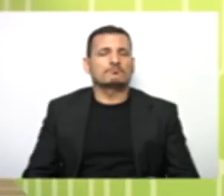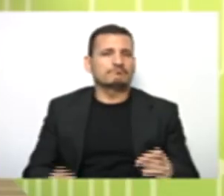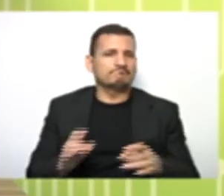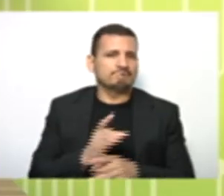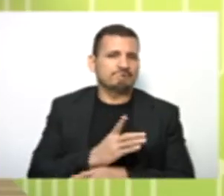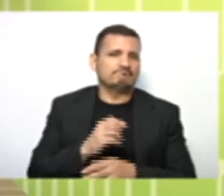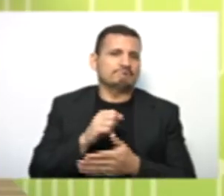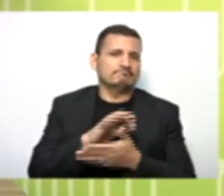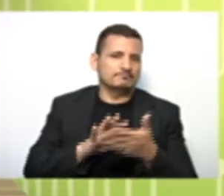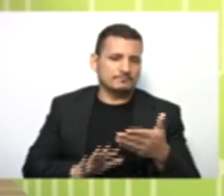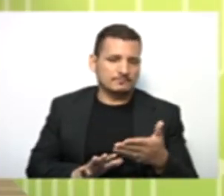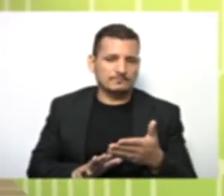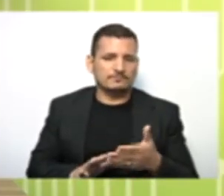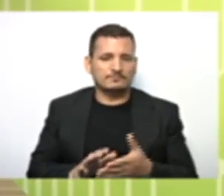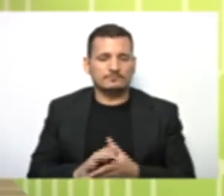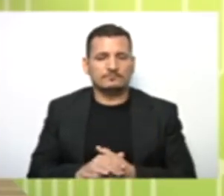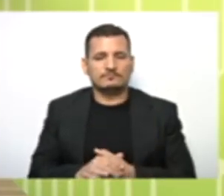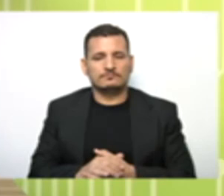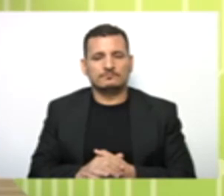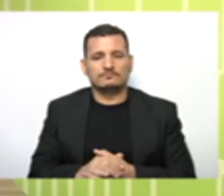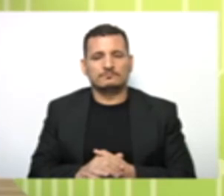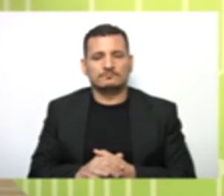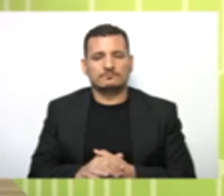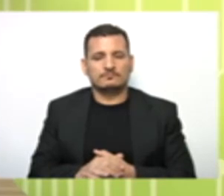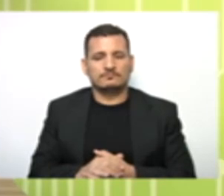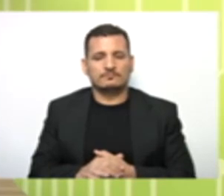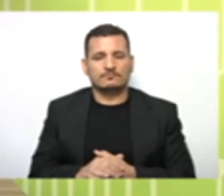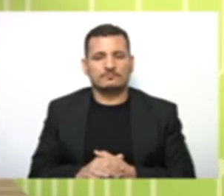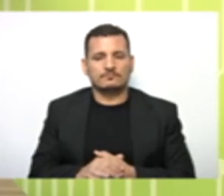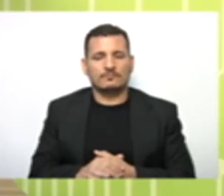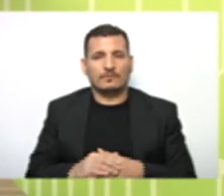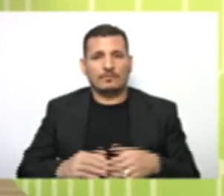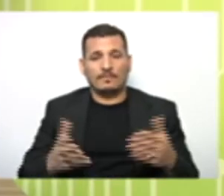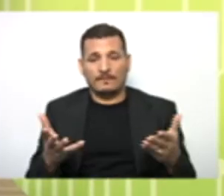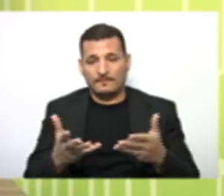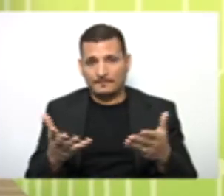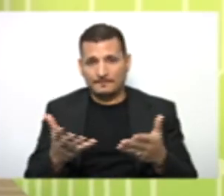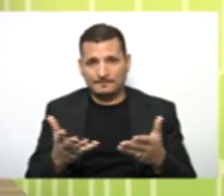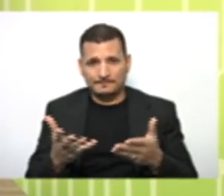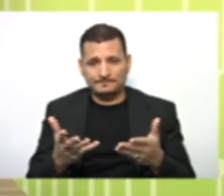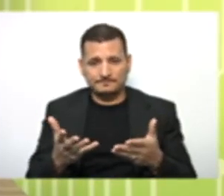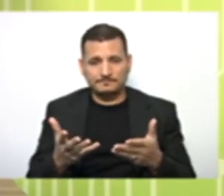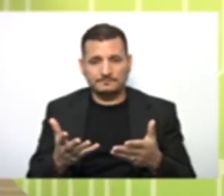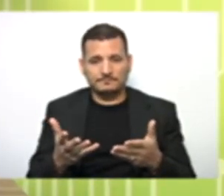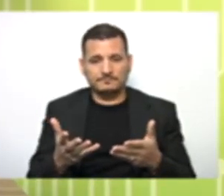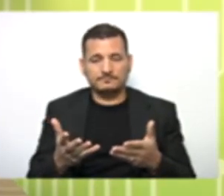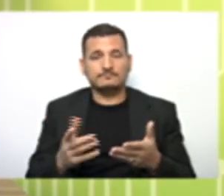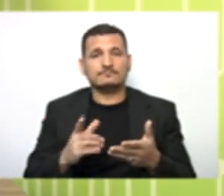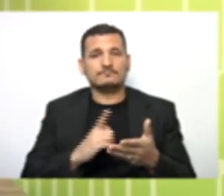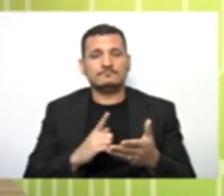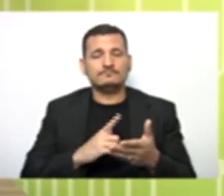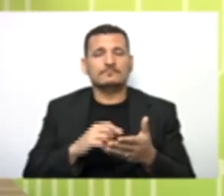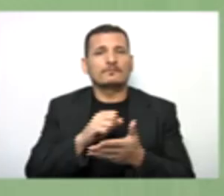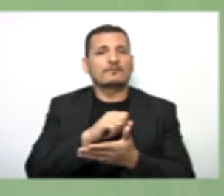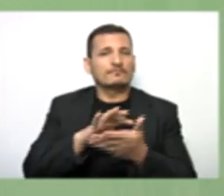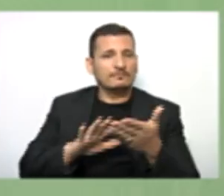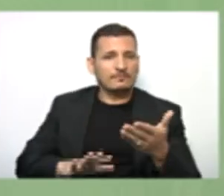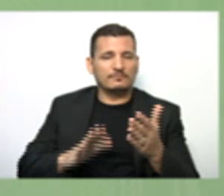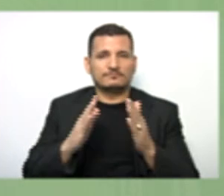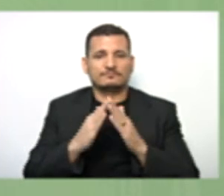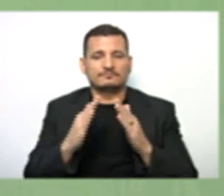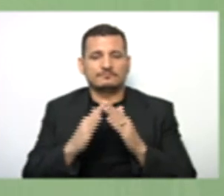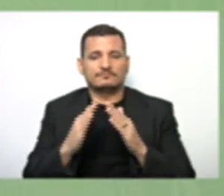né, professora? Isso, foi tranquila, Foi né? tranquila, exato. Só que agora nós temos nossa atividade de percurso,